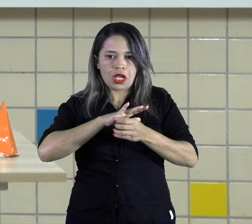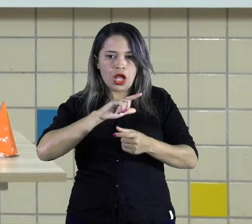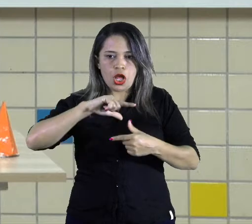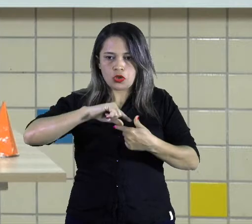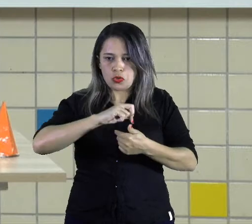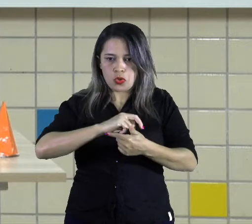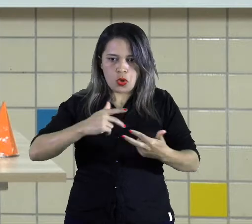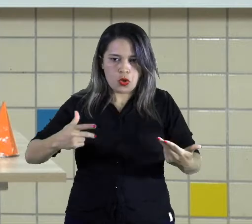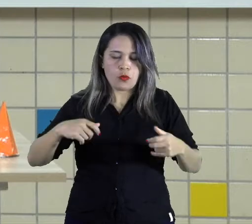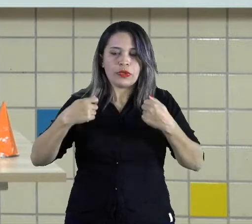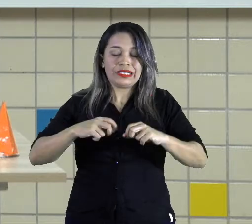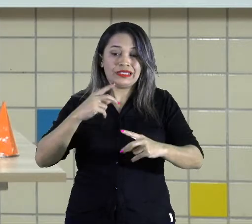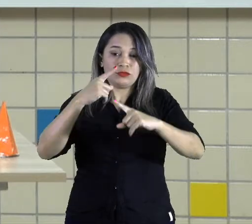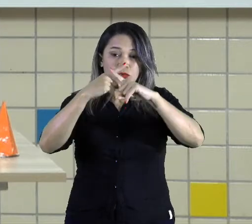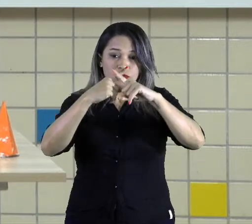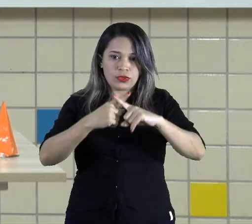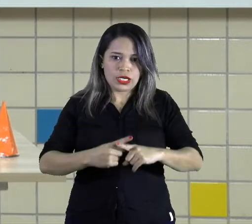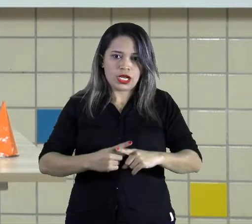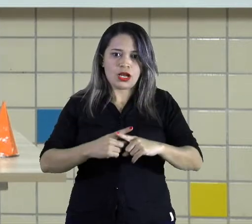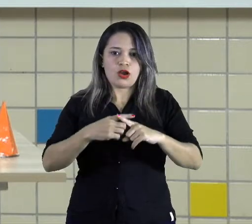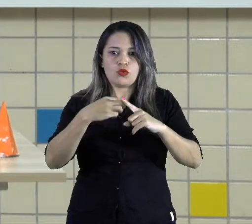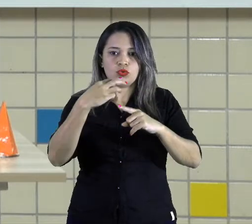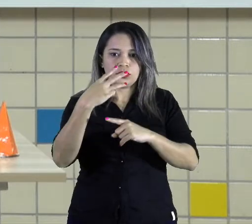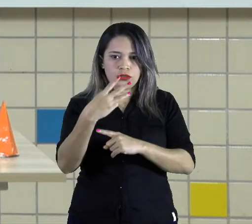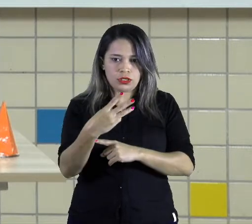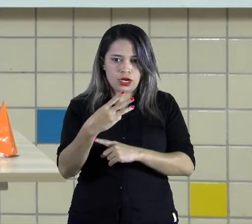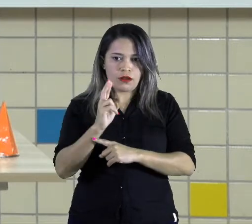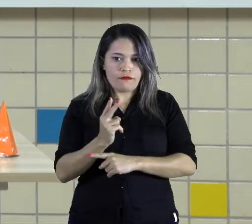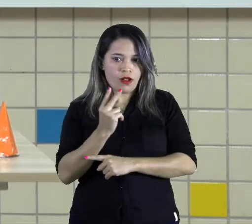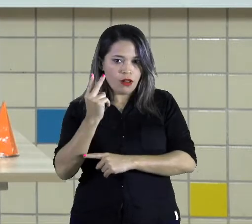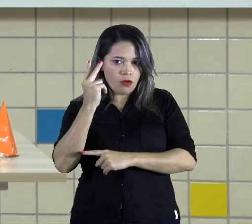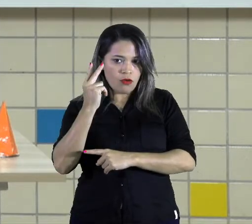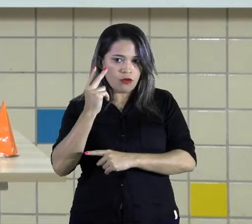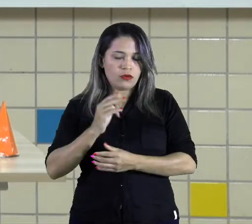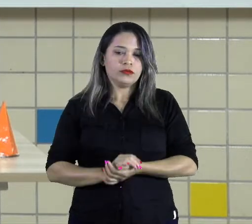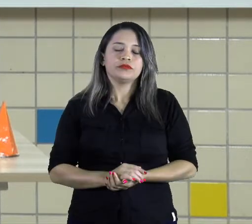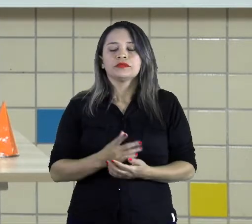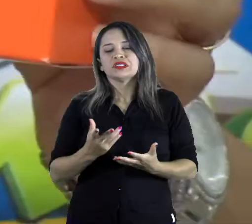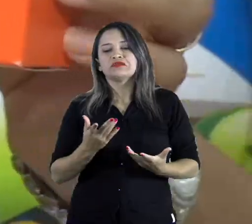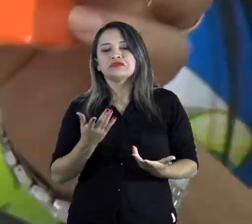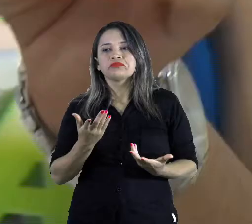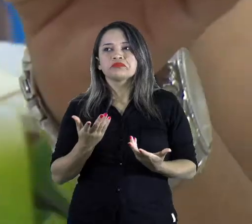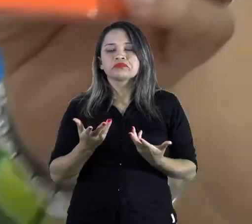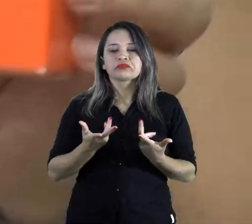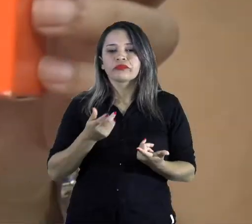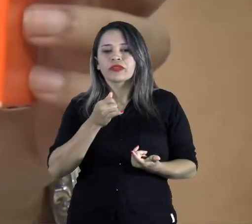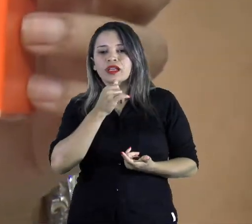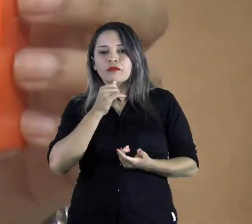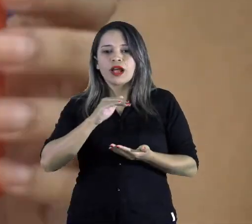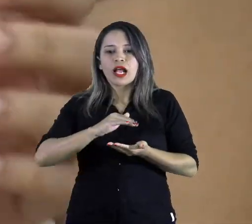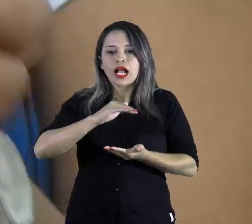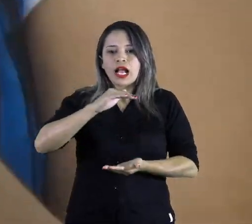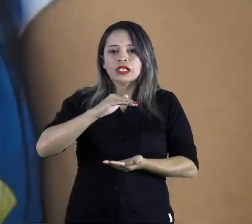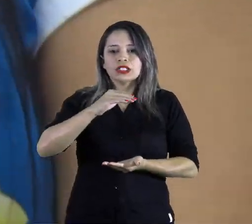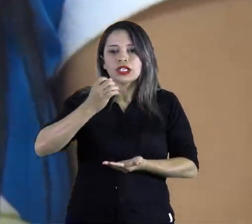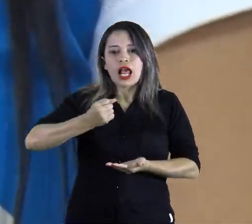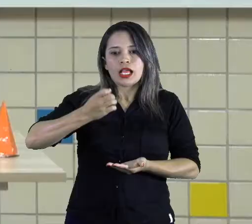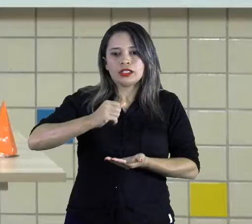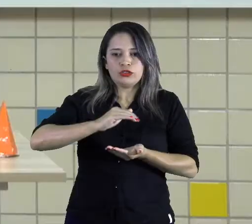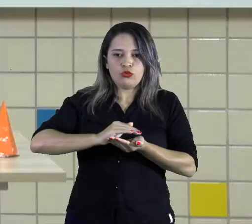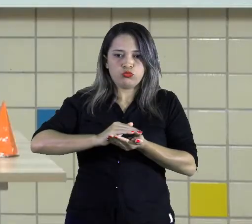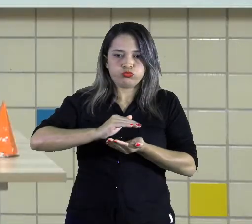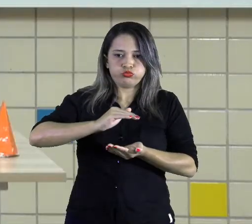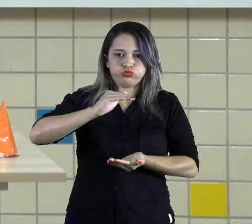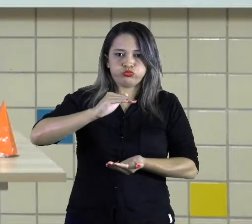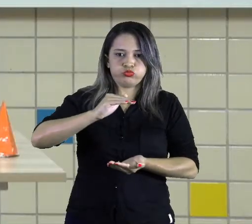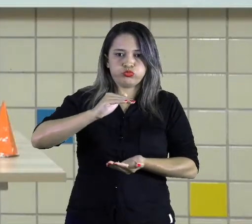preciso multiplicar esses 3 valores, ok? Suponhamos, pessoal, que isso aqui seja uma caixinha de leite. Olha só,